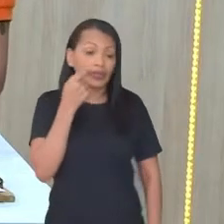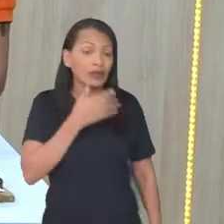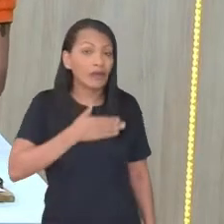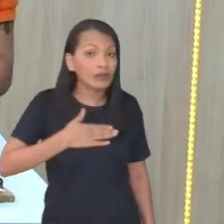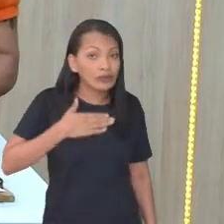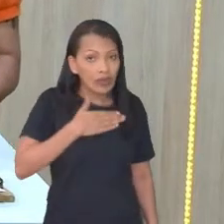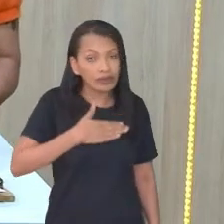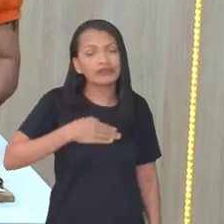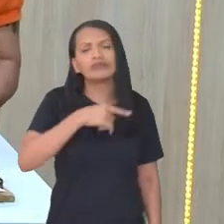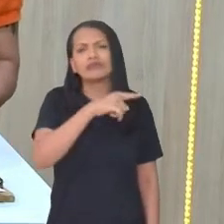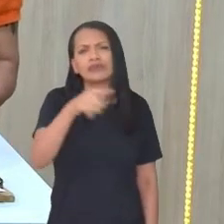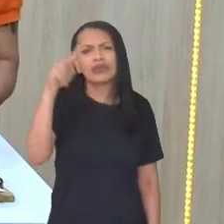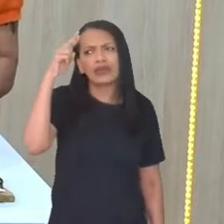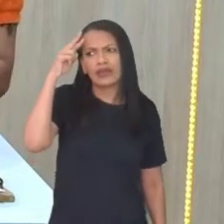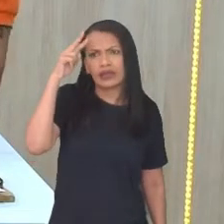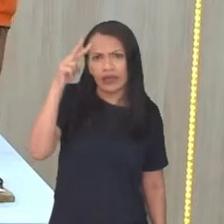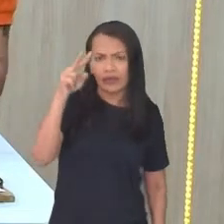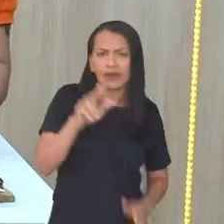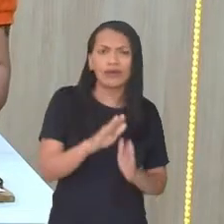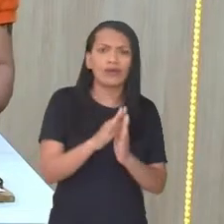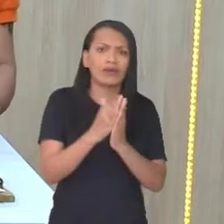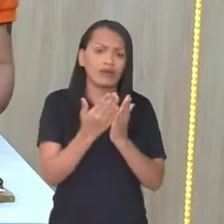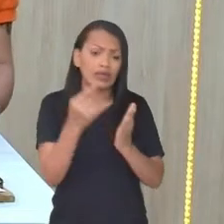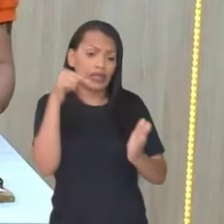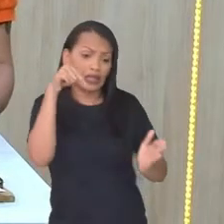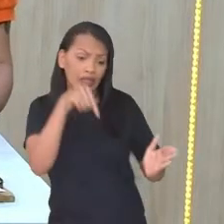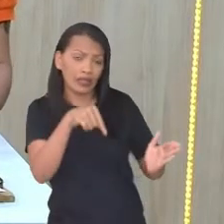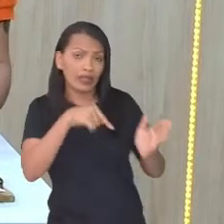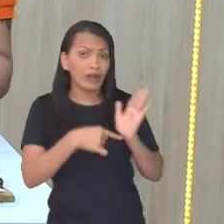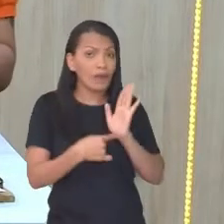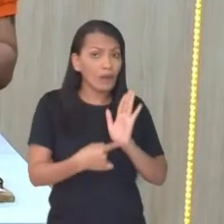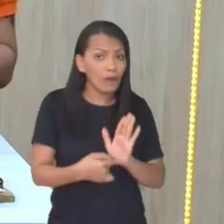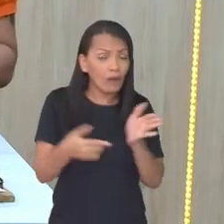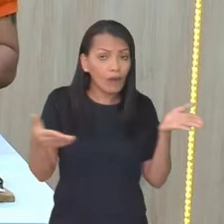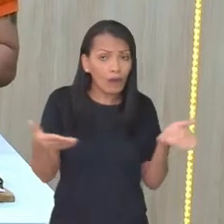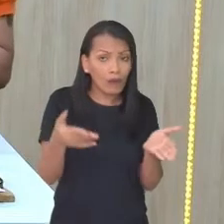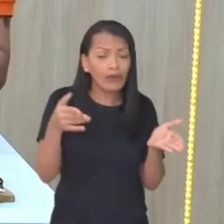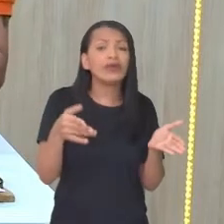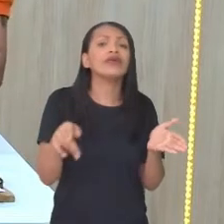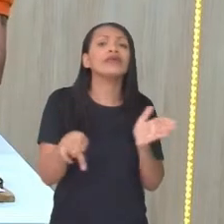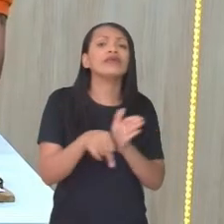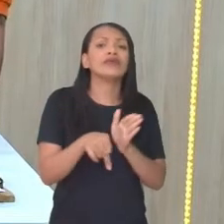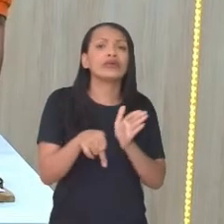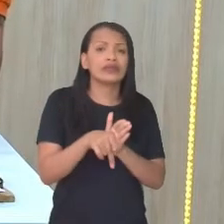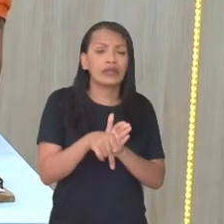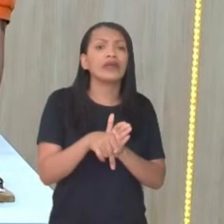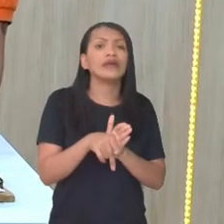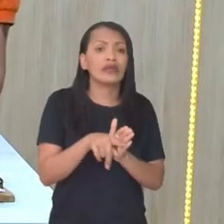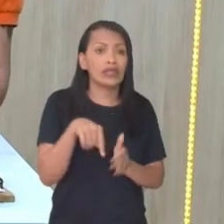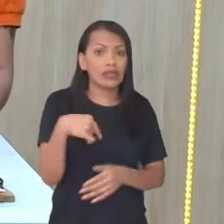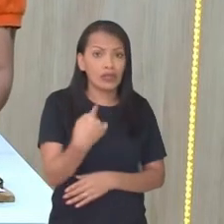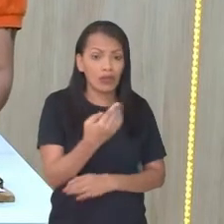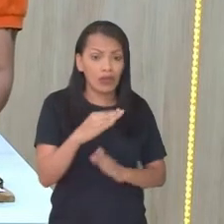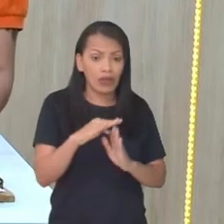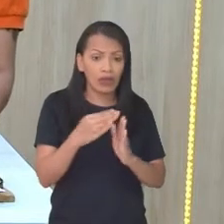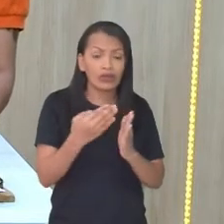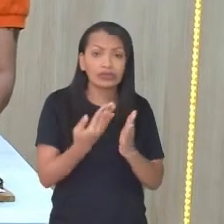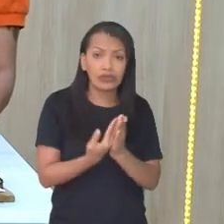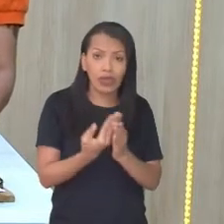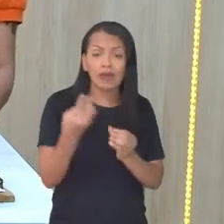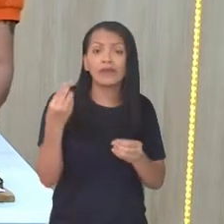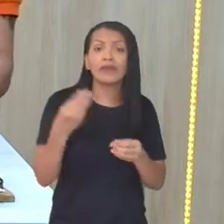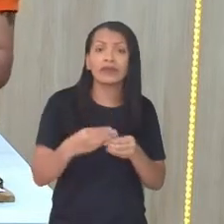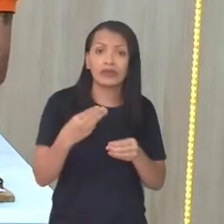de lembrar que esse material que a gente está trazendo para vocês é um material que a gente tem disponível nas nossas escolas da rede. Ai,